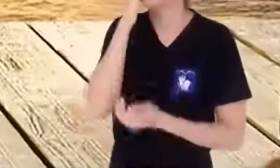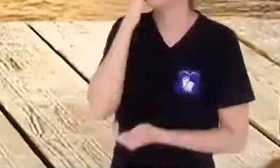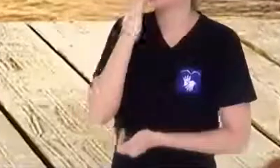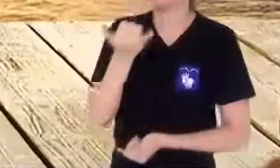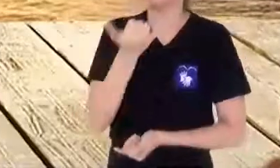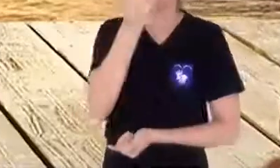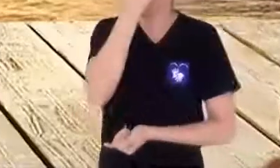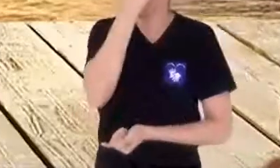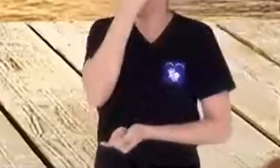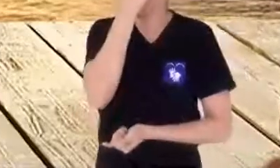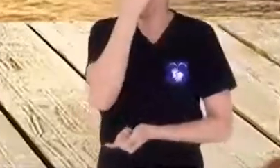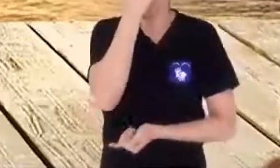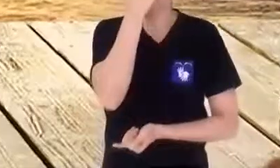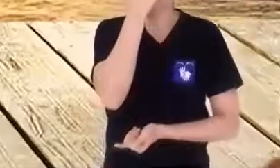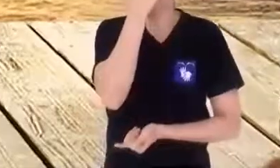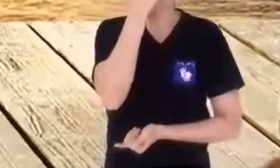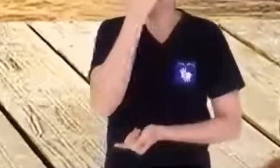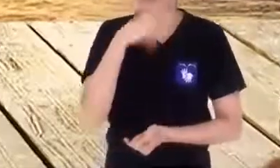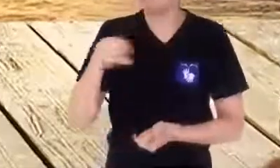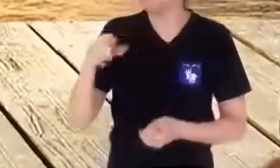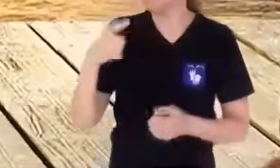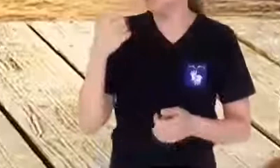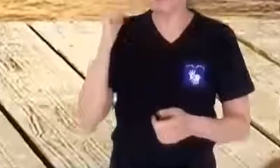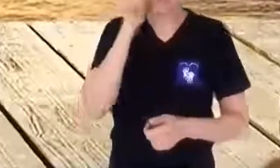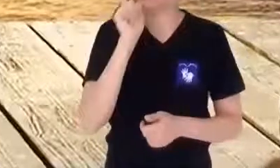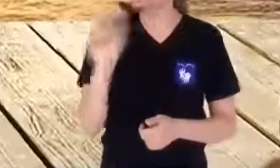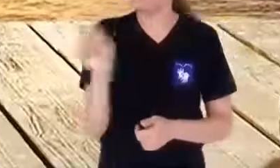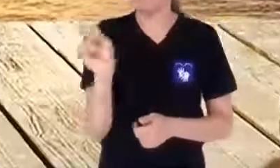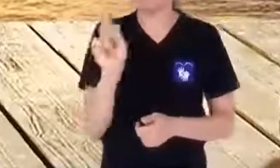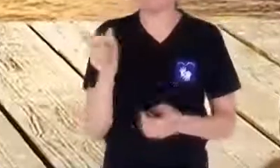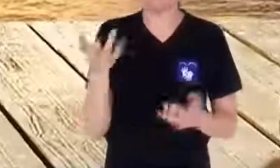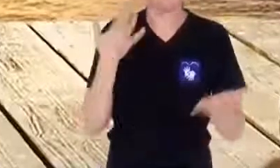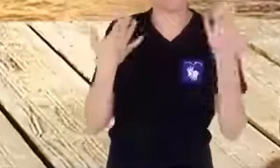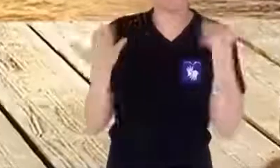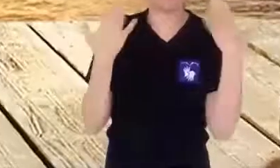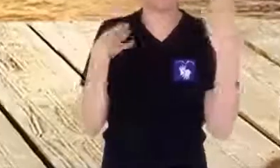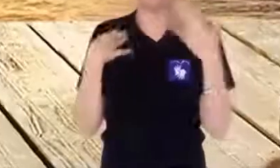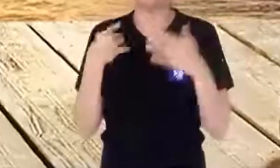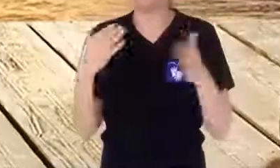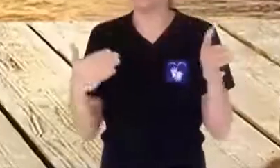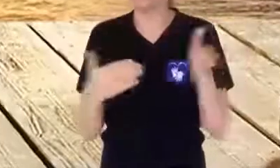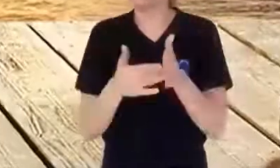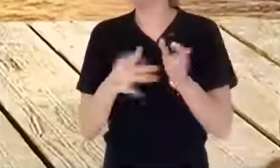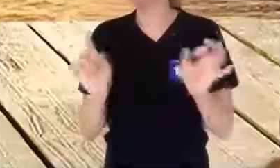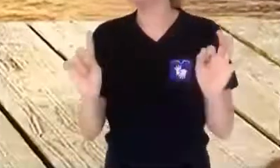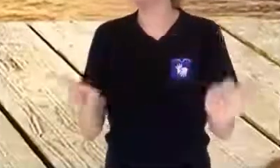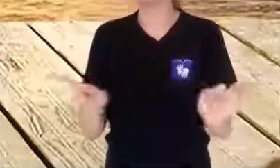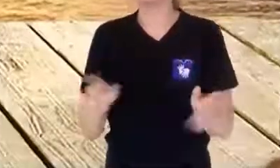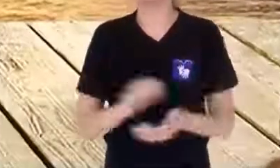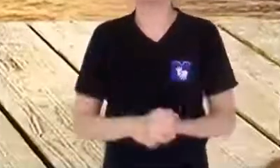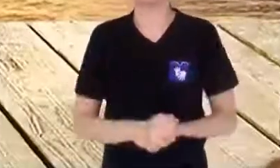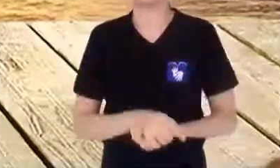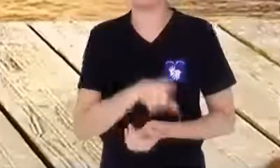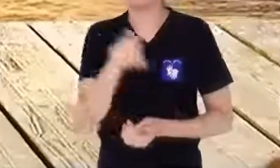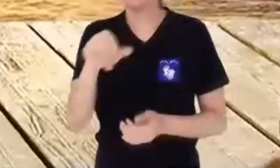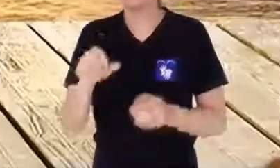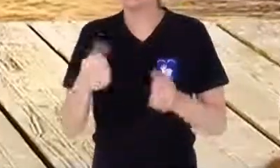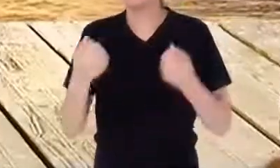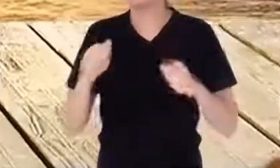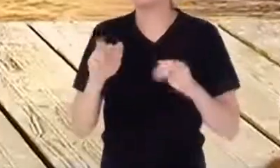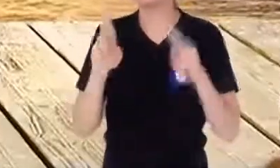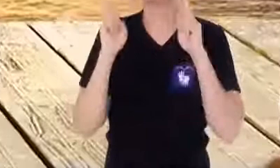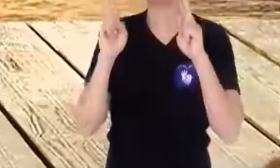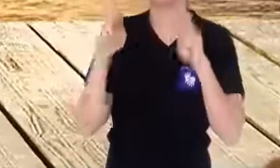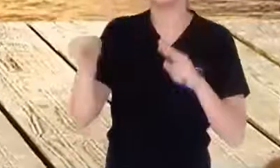Você não vai ser um cap... Você não vai ser o Marujo. Meu Deus, tô pensando. É sua última chance. Crianças... Não. Vou tentar. Vocês têm que fazer energia pra ele... Me